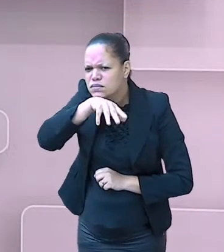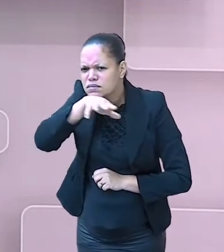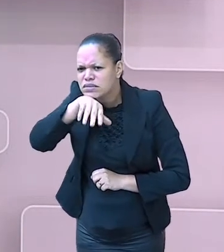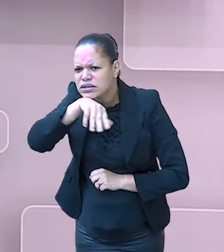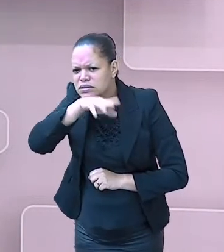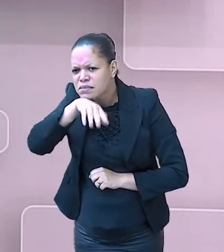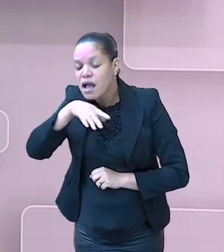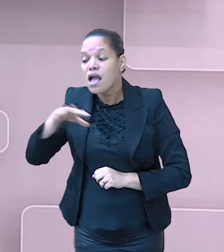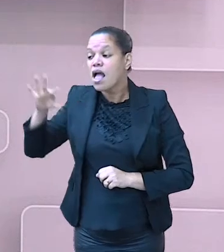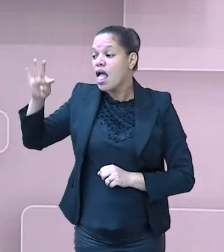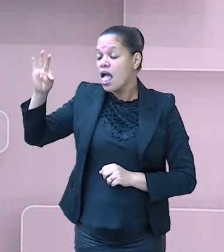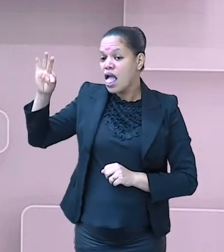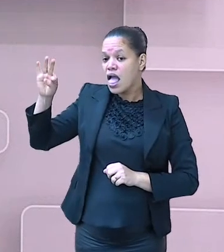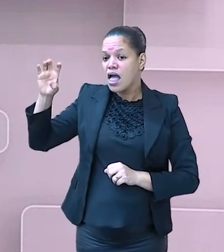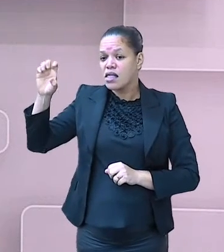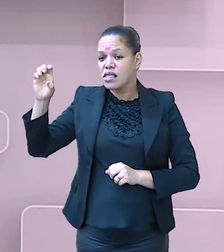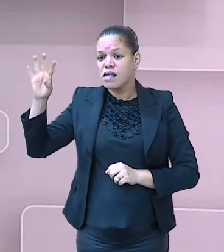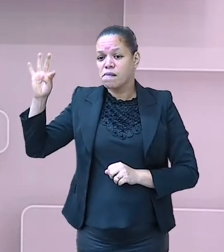4 patas.